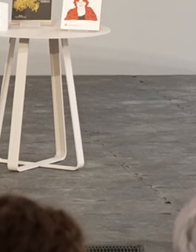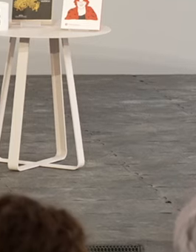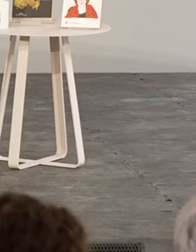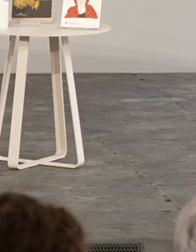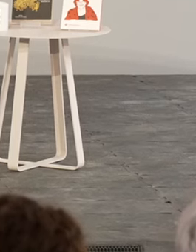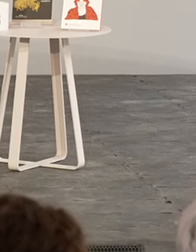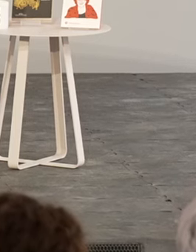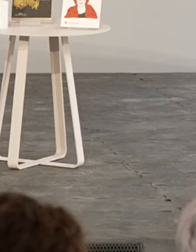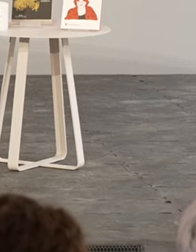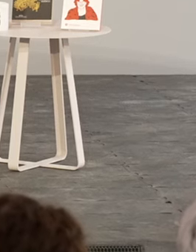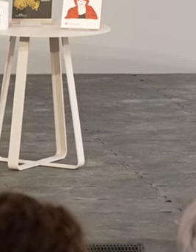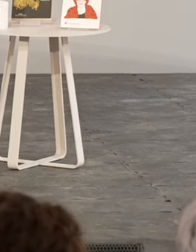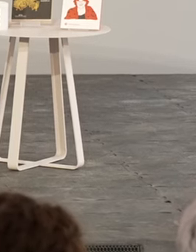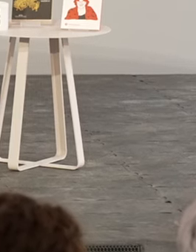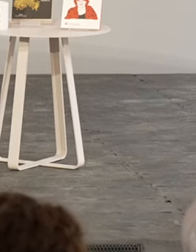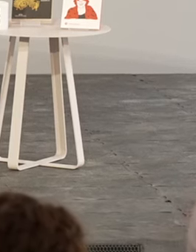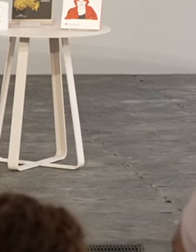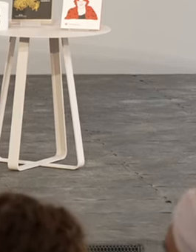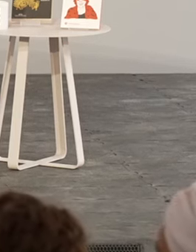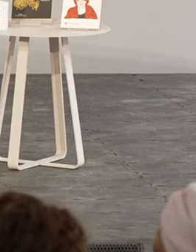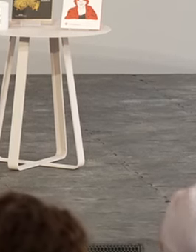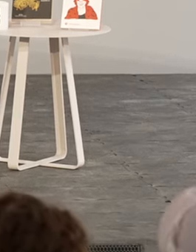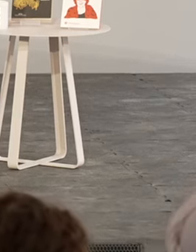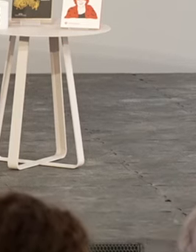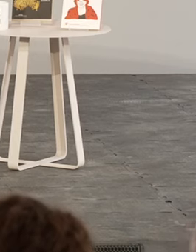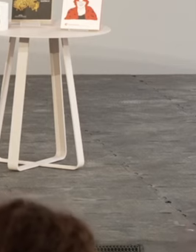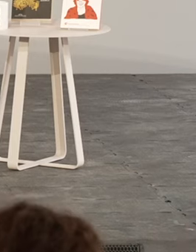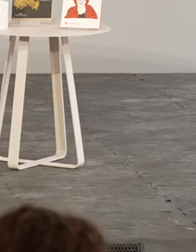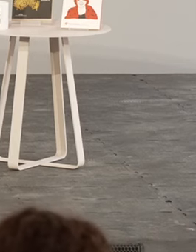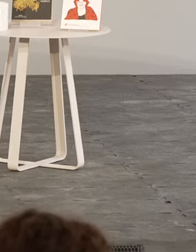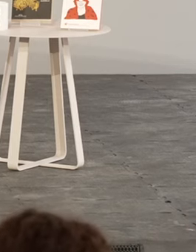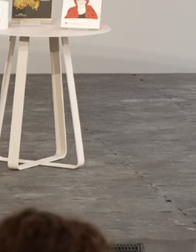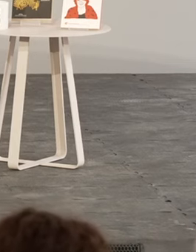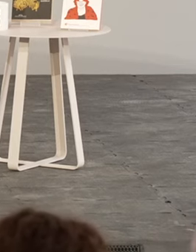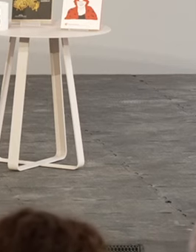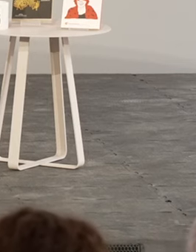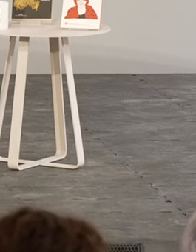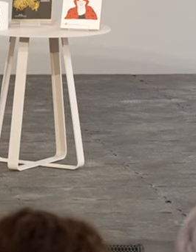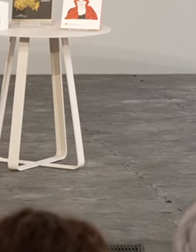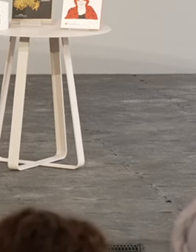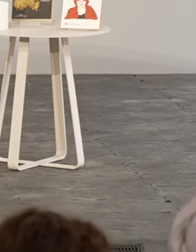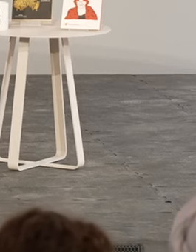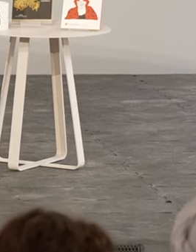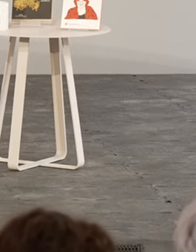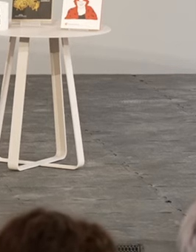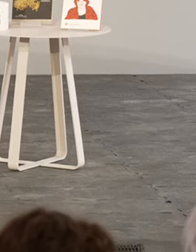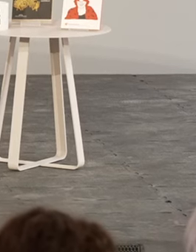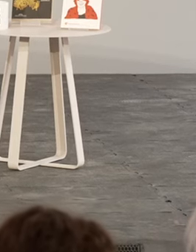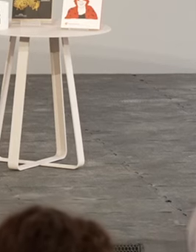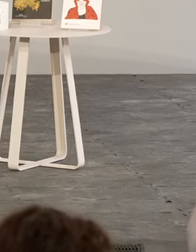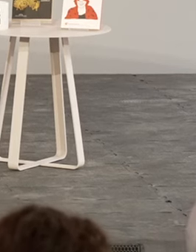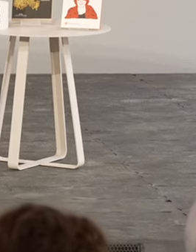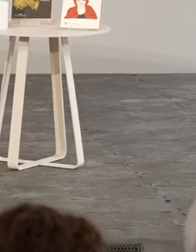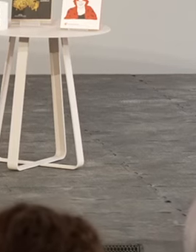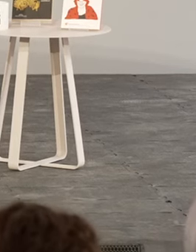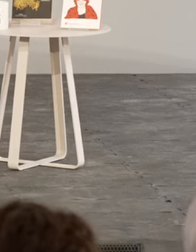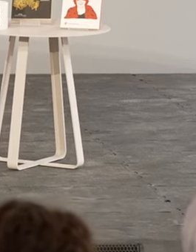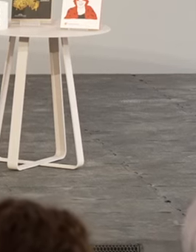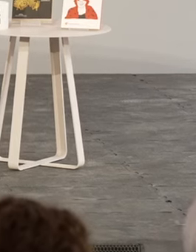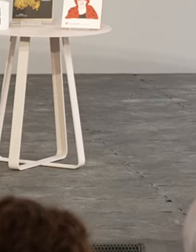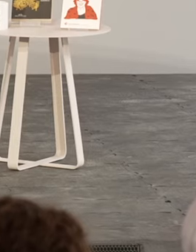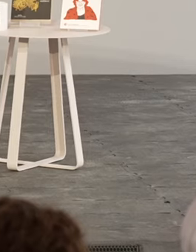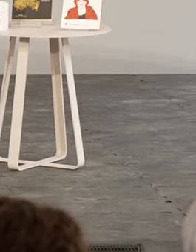de agora. Os autores responderão algumas perguntas ao final do debate. Caso queira participar, por favor escreva e sinalize para a nossa